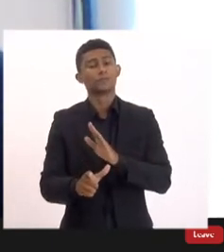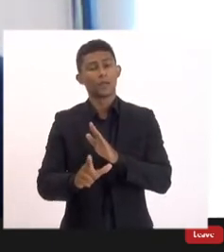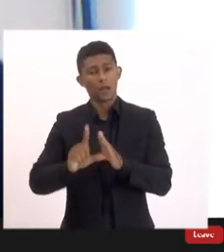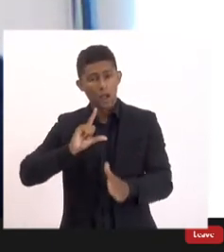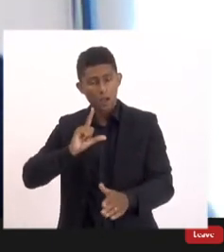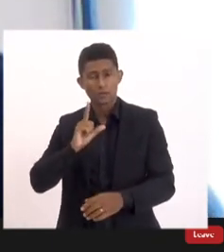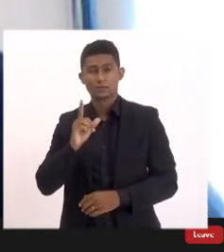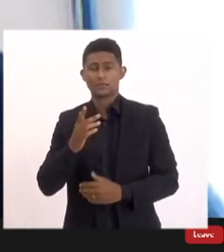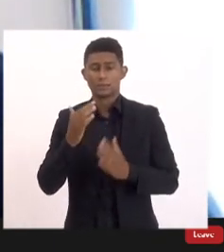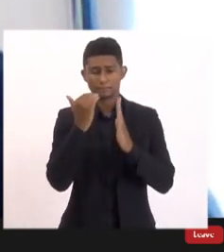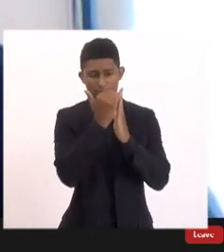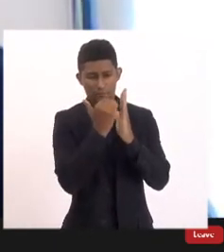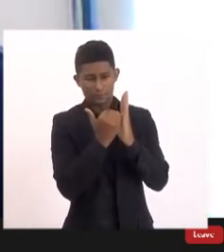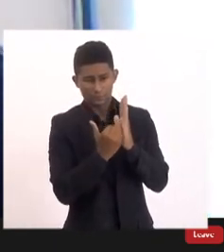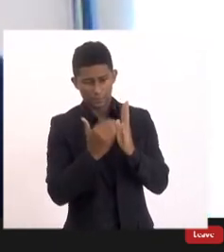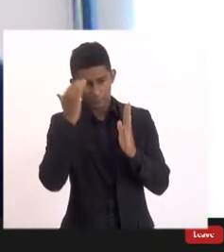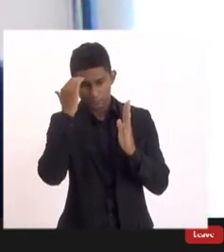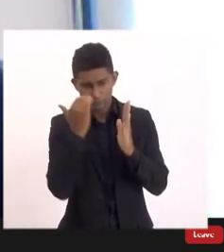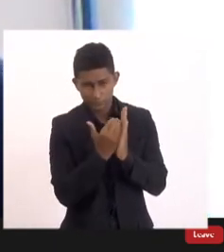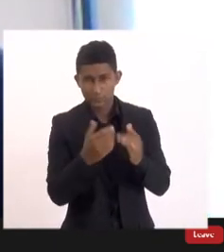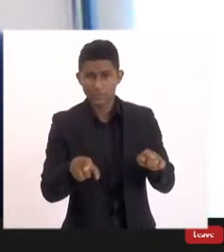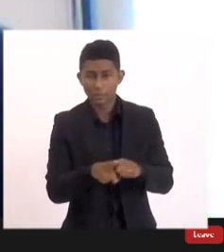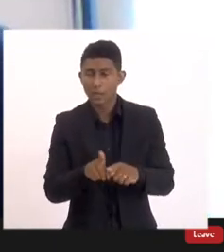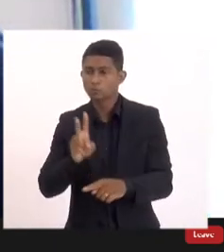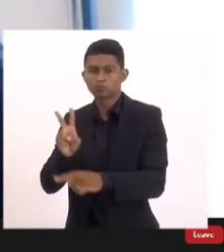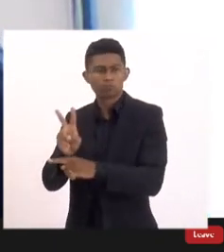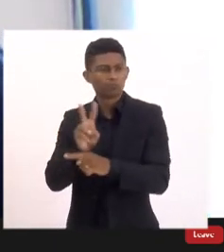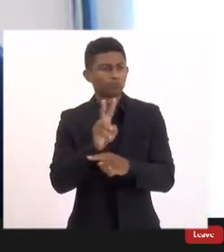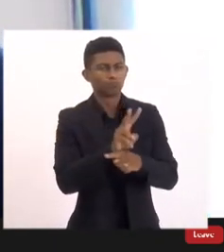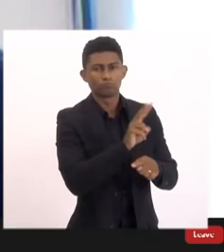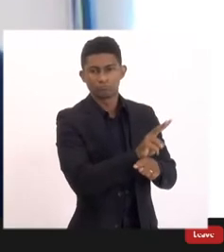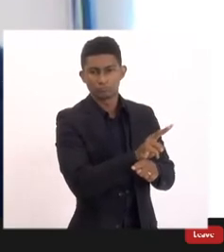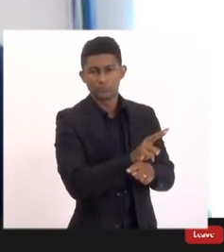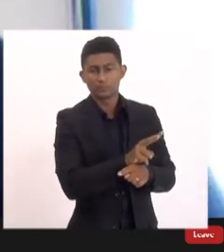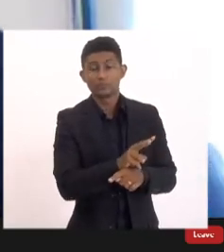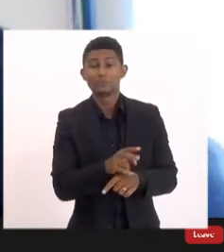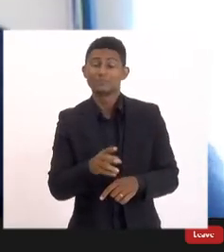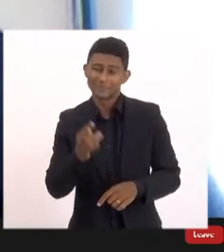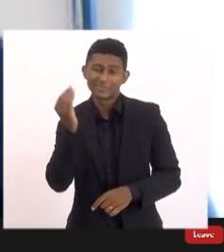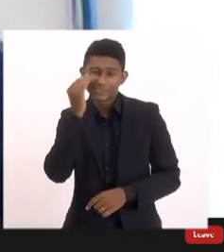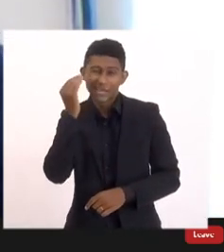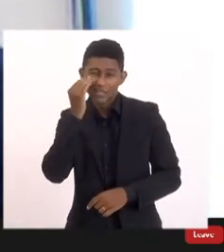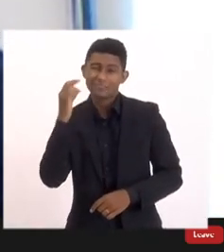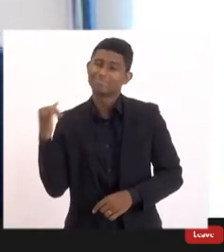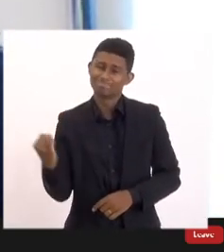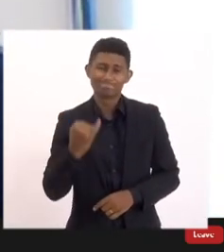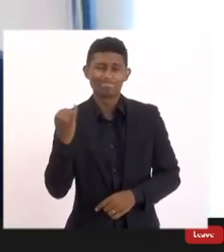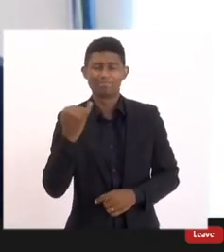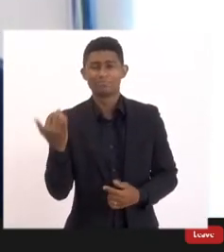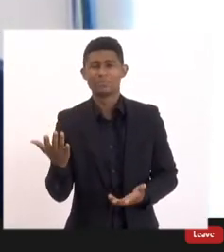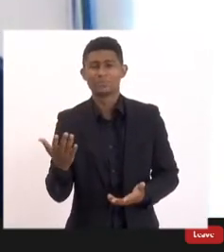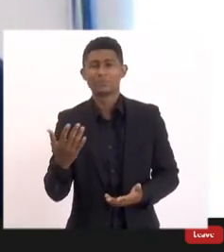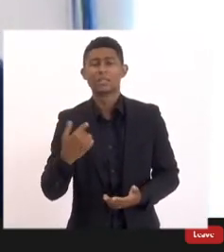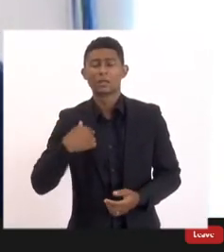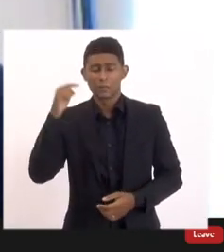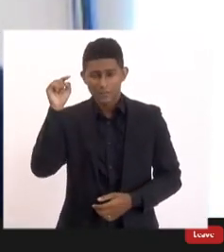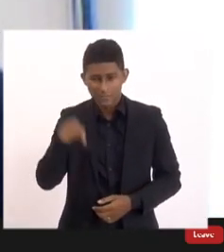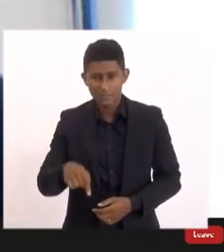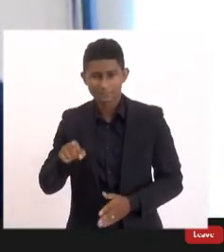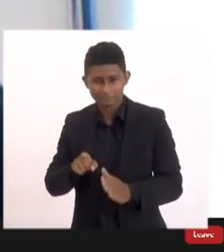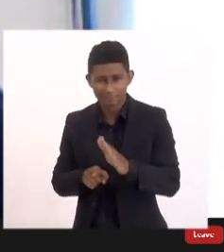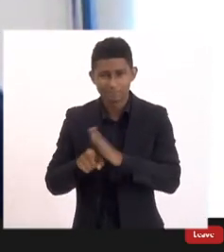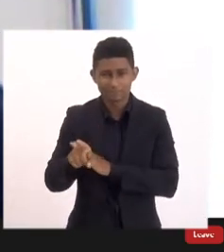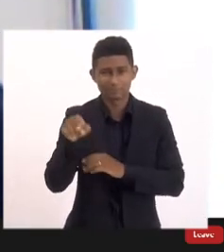com protocolos e vigilância ativa. E aí a questão da testagem é importante. Então, eu reitero, pergunto aqui para o Dr.